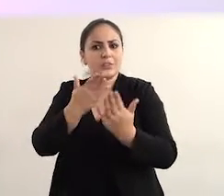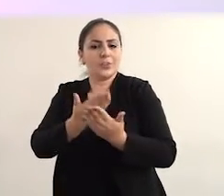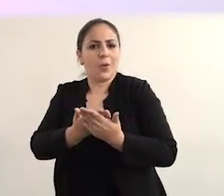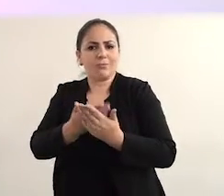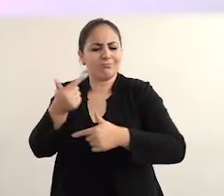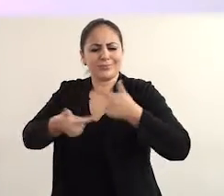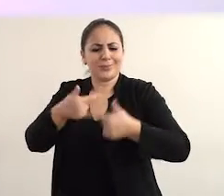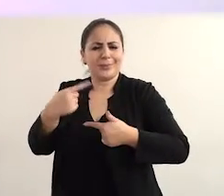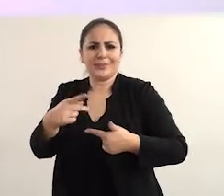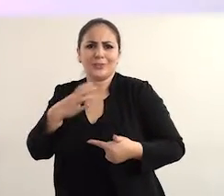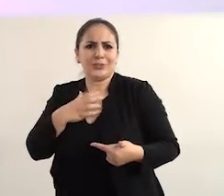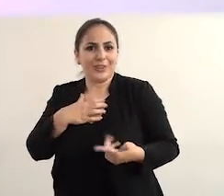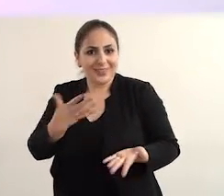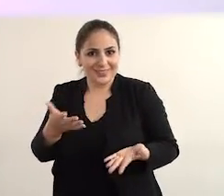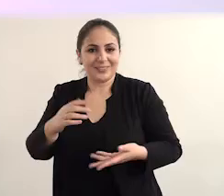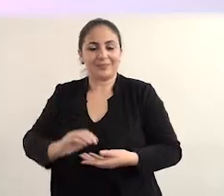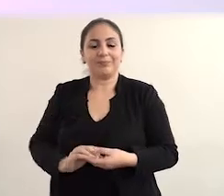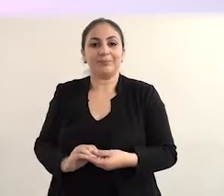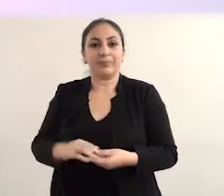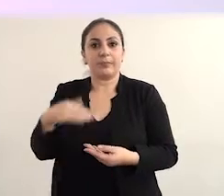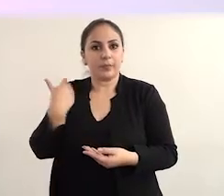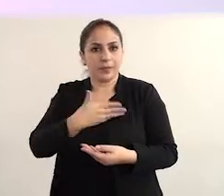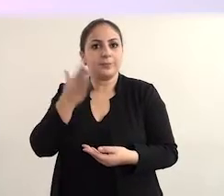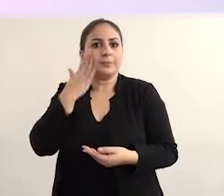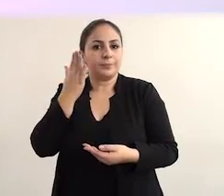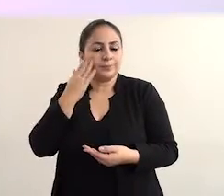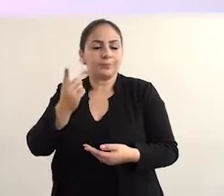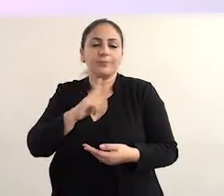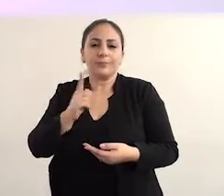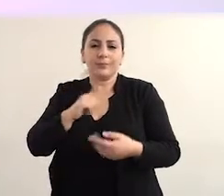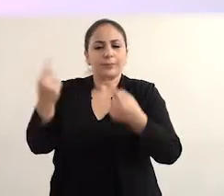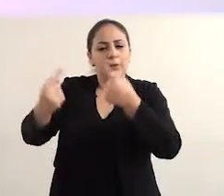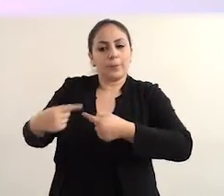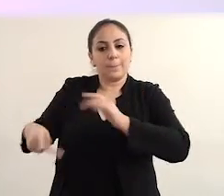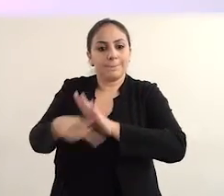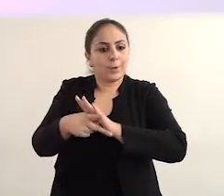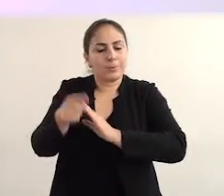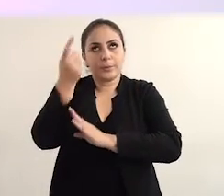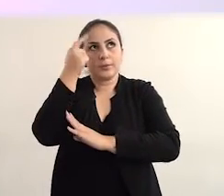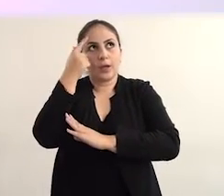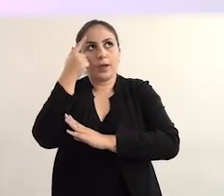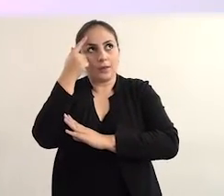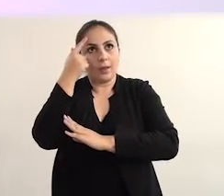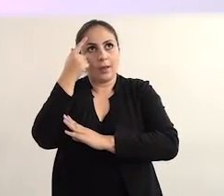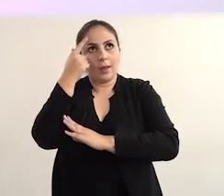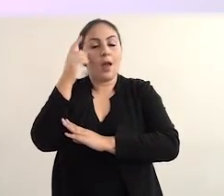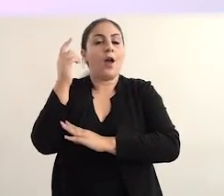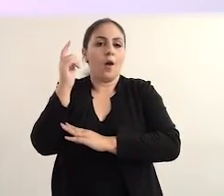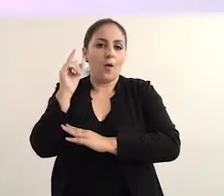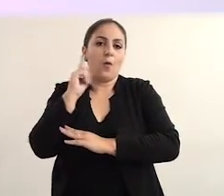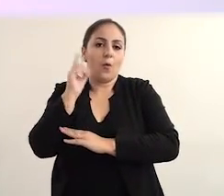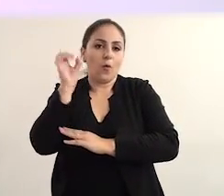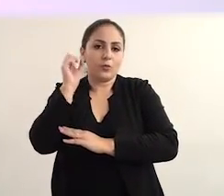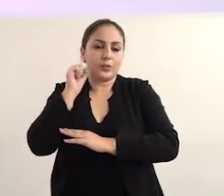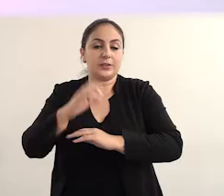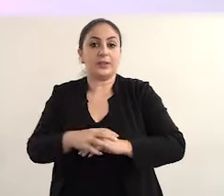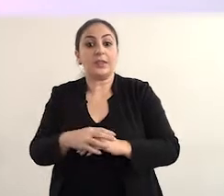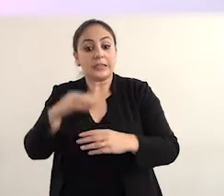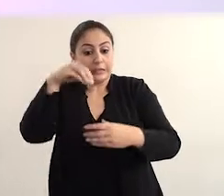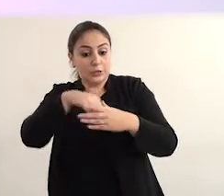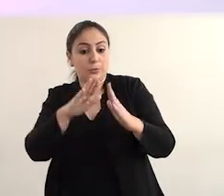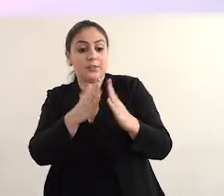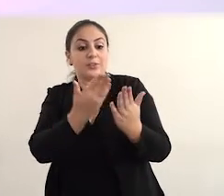não trabalha dessa forma, né? A gente sabe que ela tem a estrutura voltada para o ouvinte. Numa escola bilíngue, essa estrutura